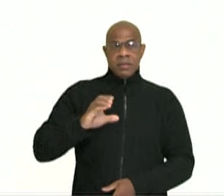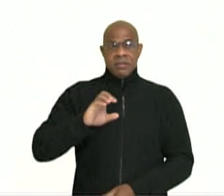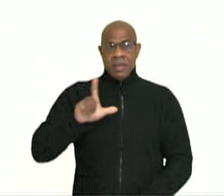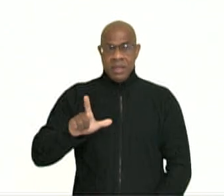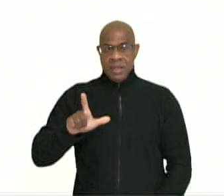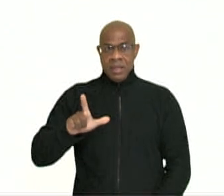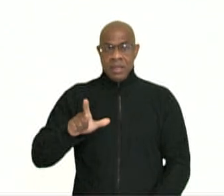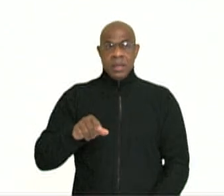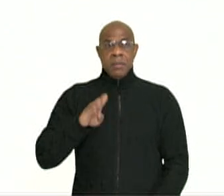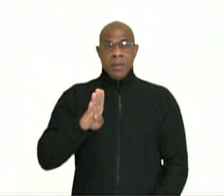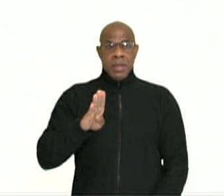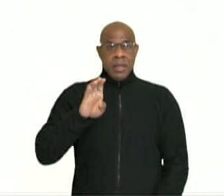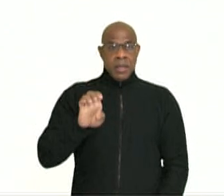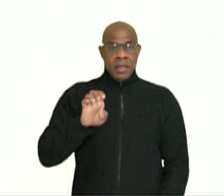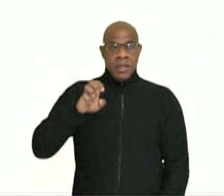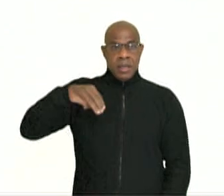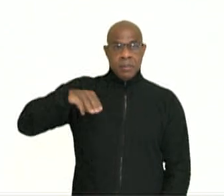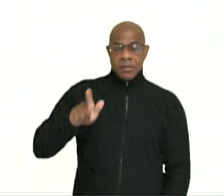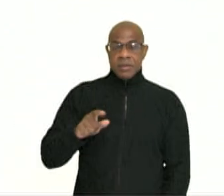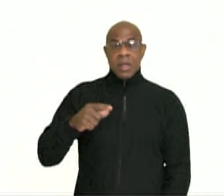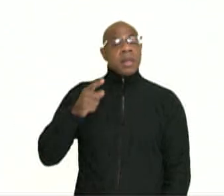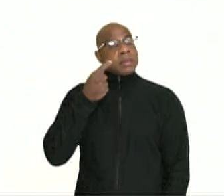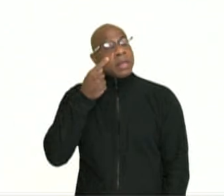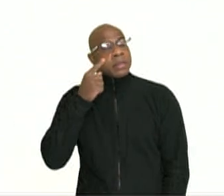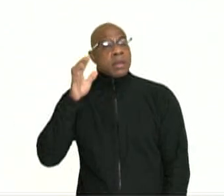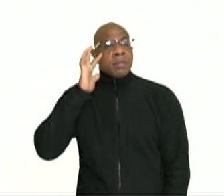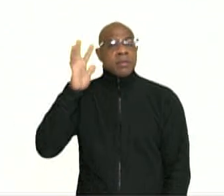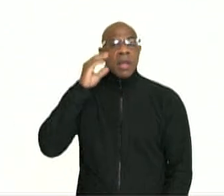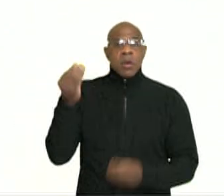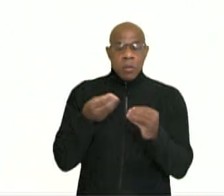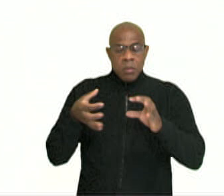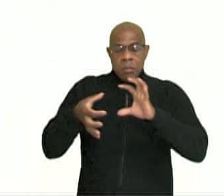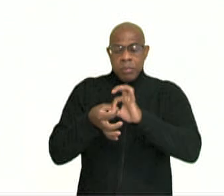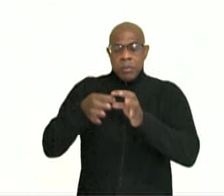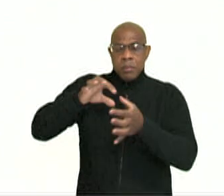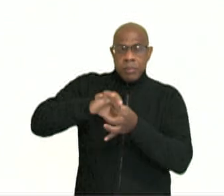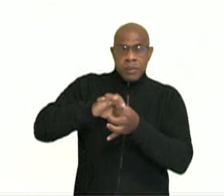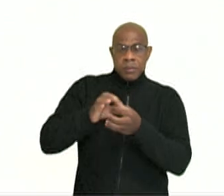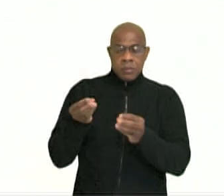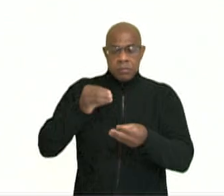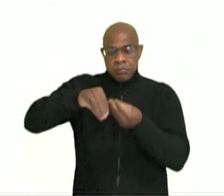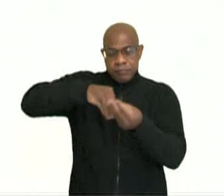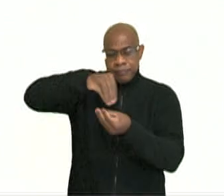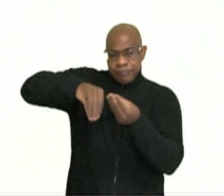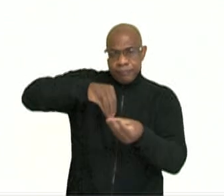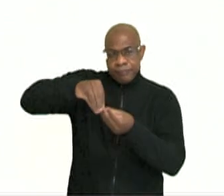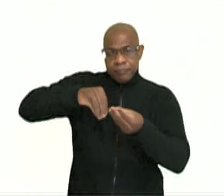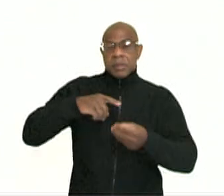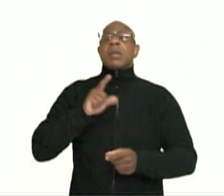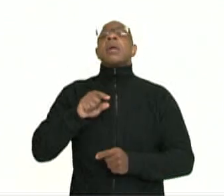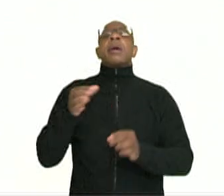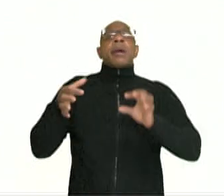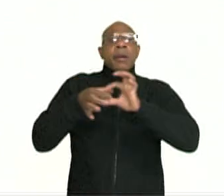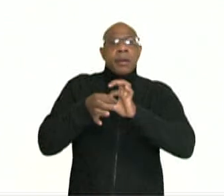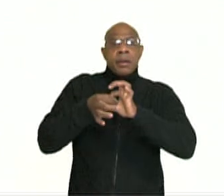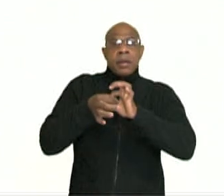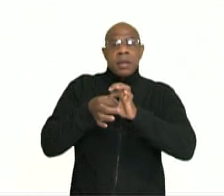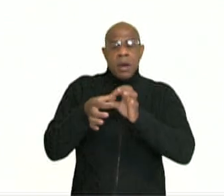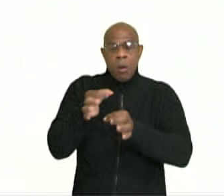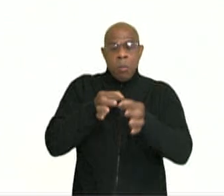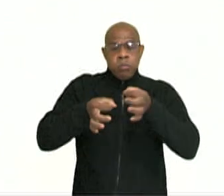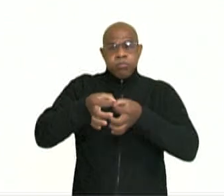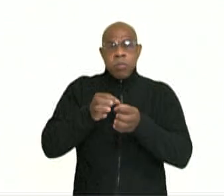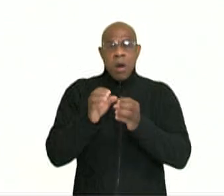BeMg. Tente imaginar como as ligações entre os átomos dos elementos ocorrem. Quem são as ligações? As bolinhas ou